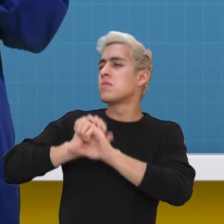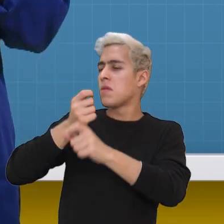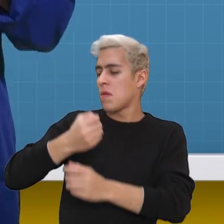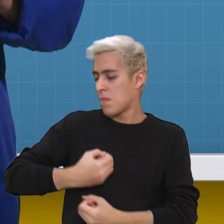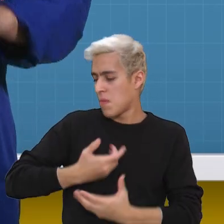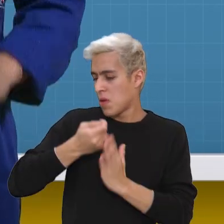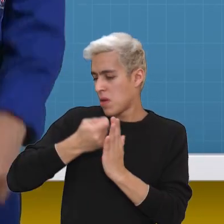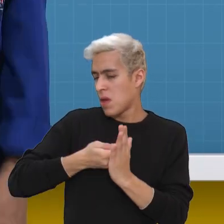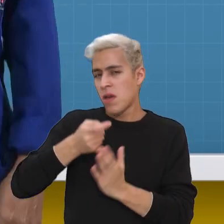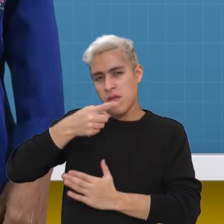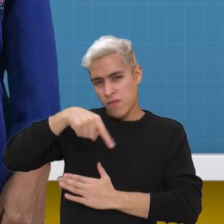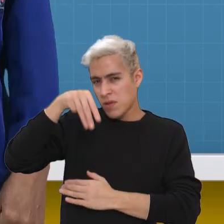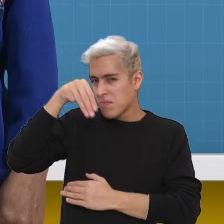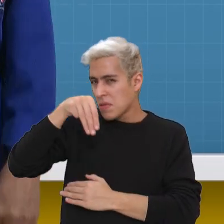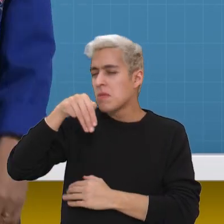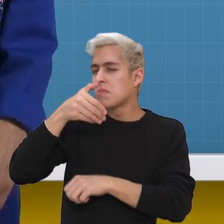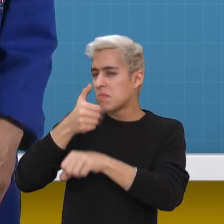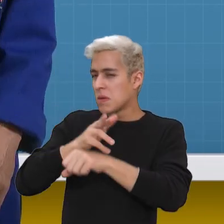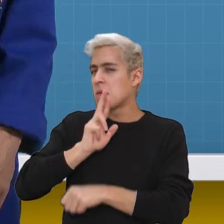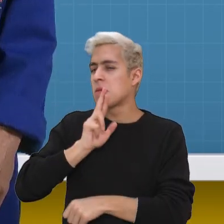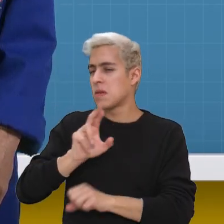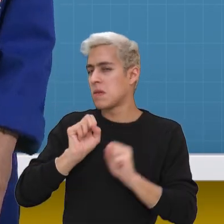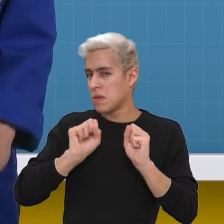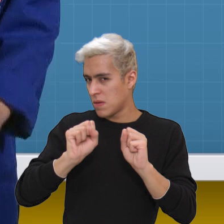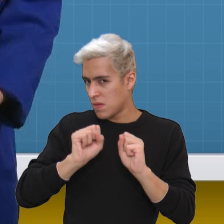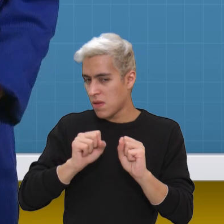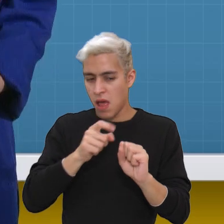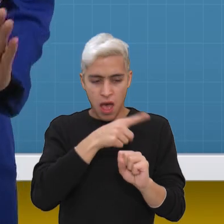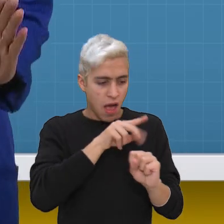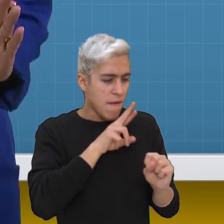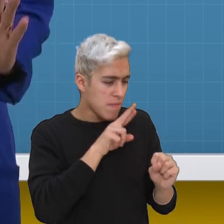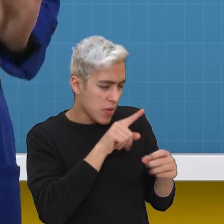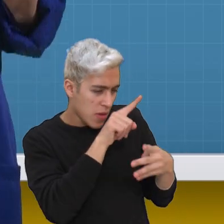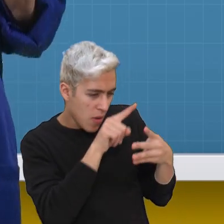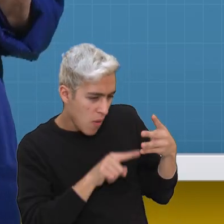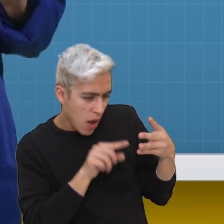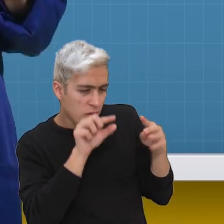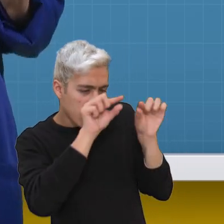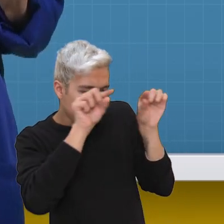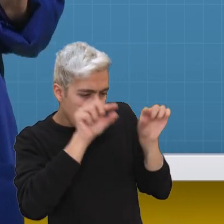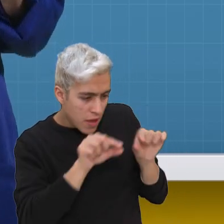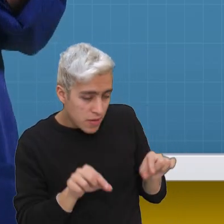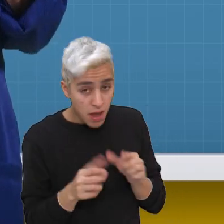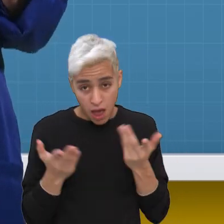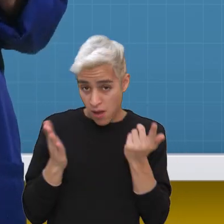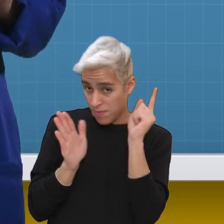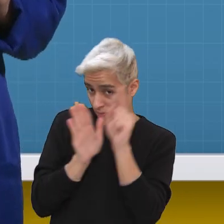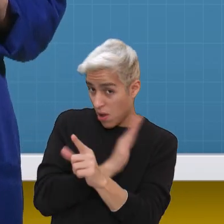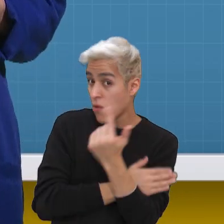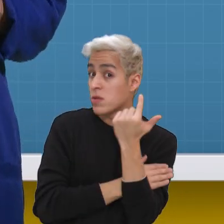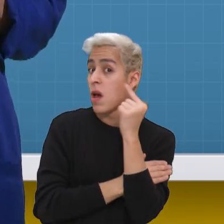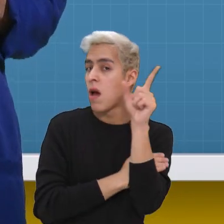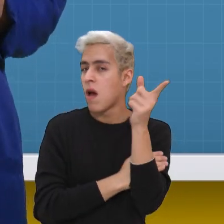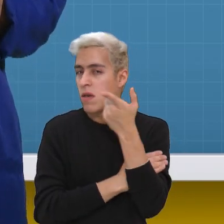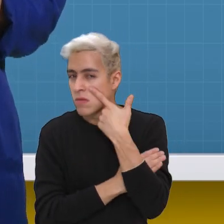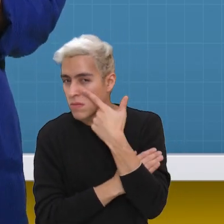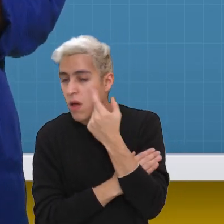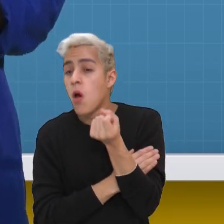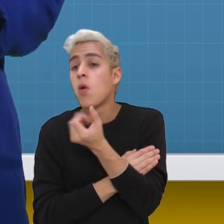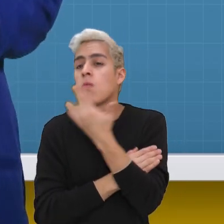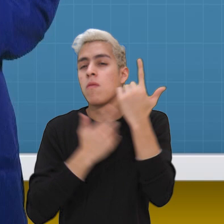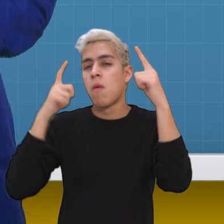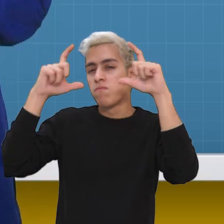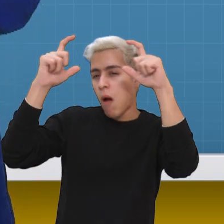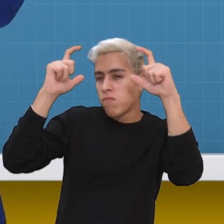poema? Alguns minutinhos para você e eu já volto. Pensa, você respondeu lá 4 versos. A pergunta agora é